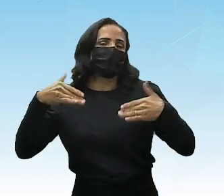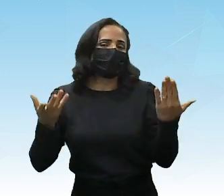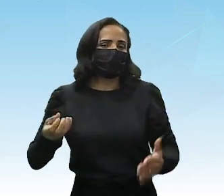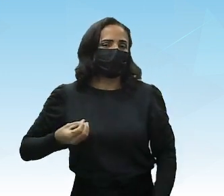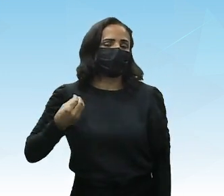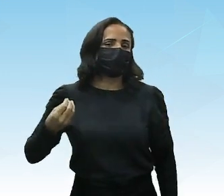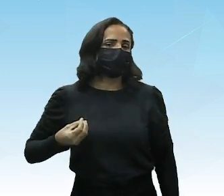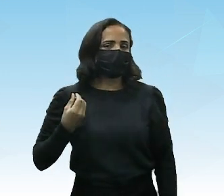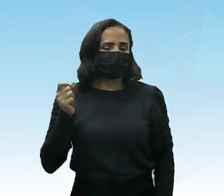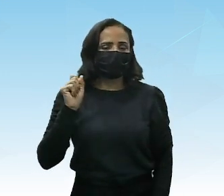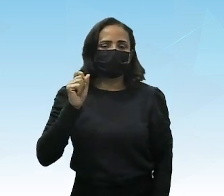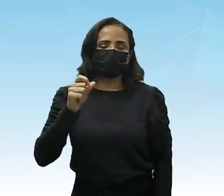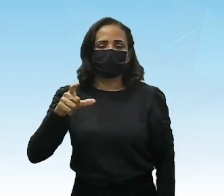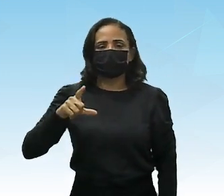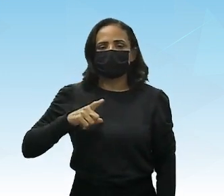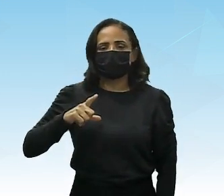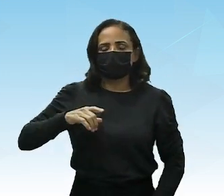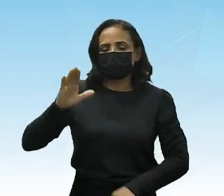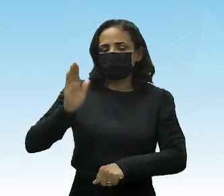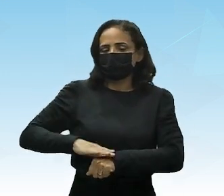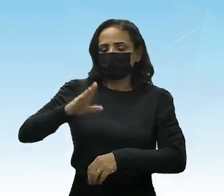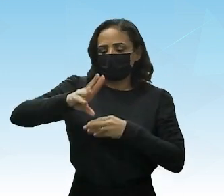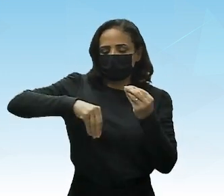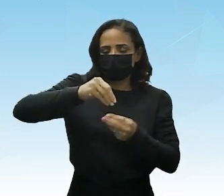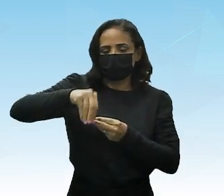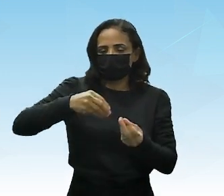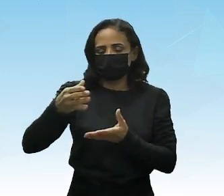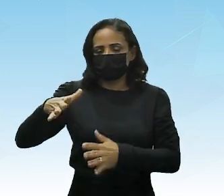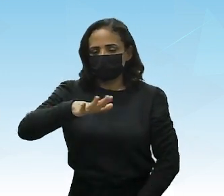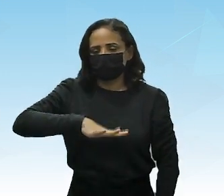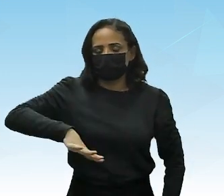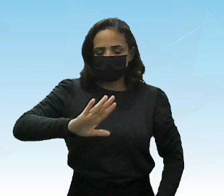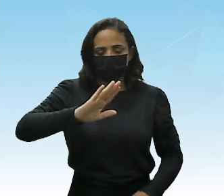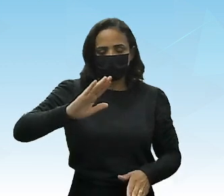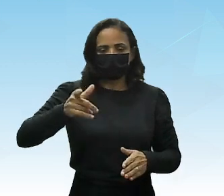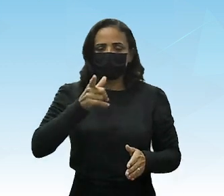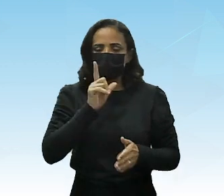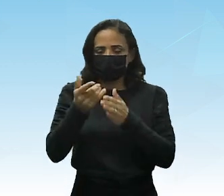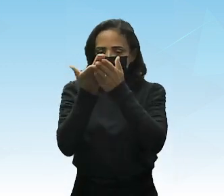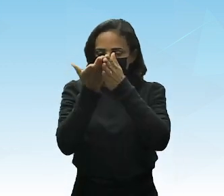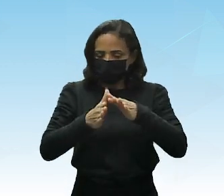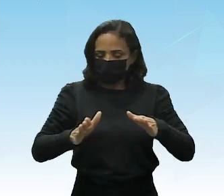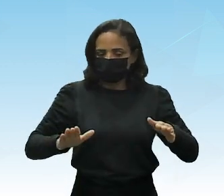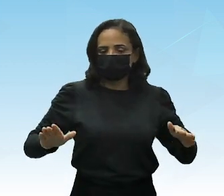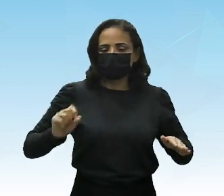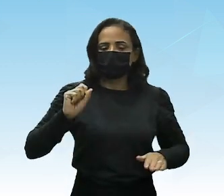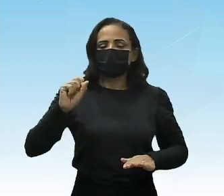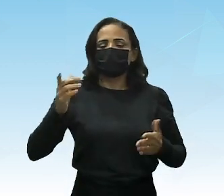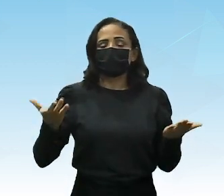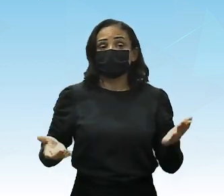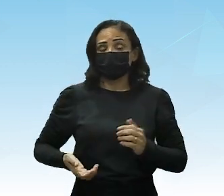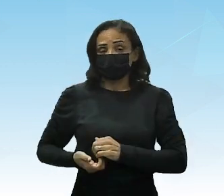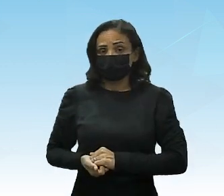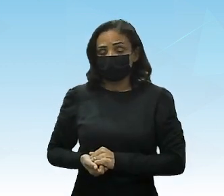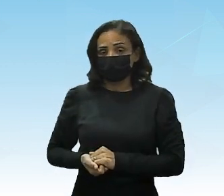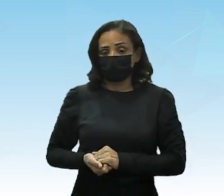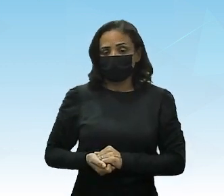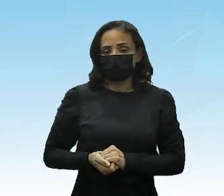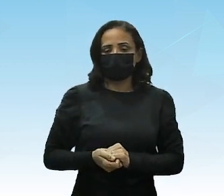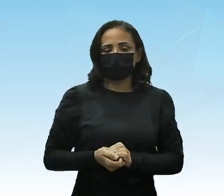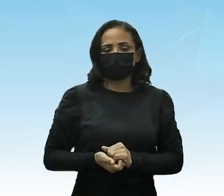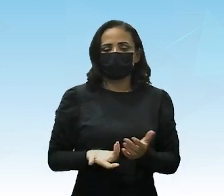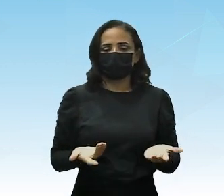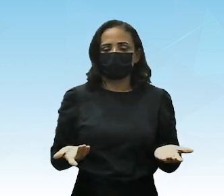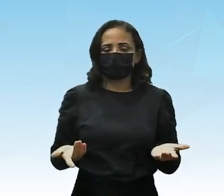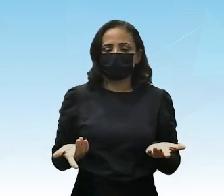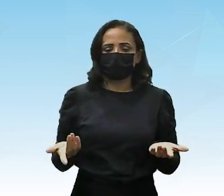vivo que tem mais substância tóxica numa cadeia alimentar aquática? É só você olhar quem é o topo de cadeia. Por exemplo, o topo de cadeia é